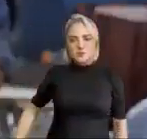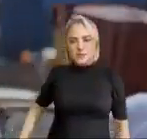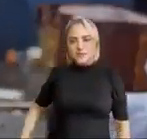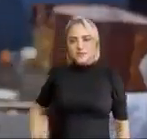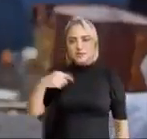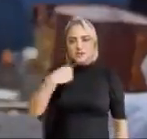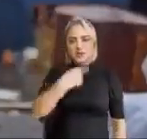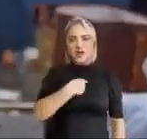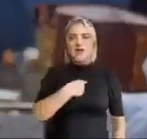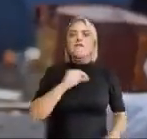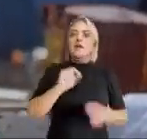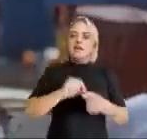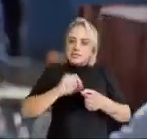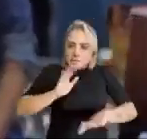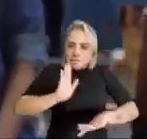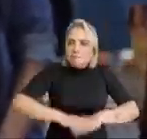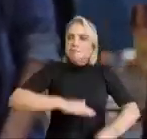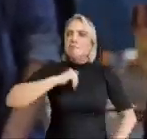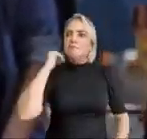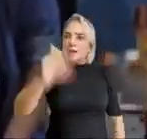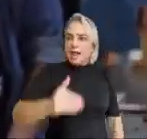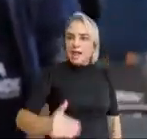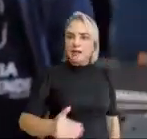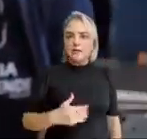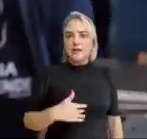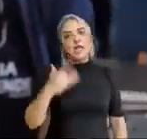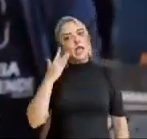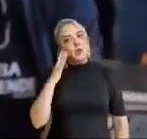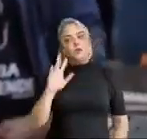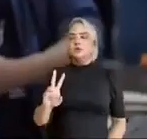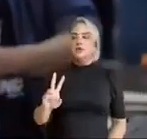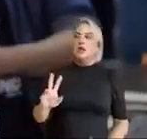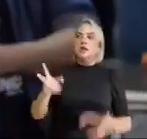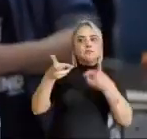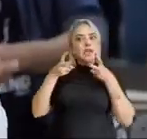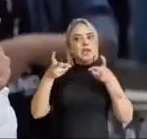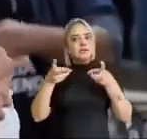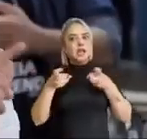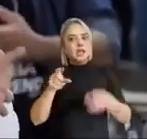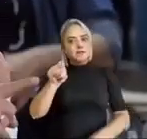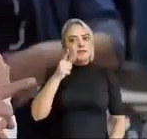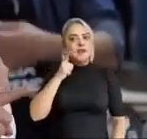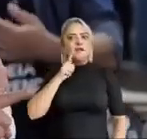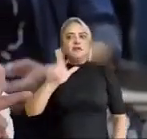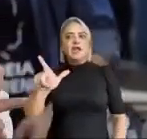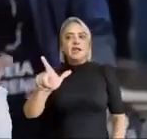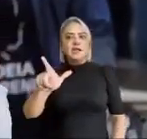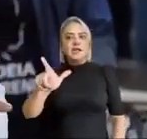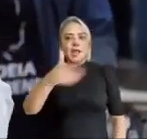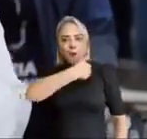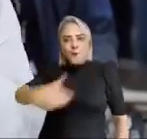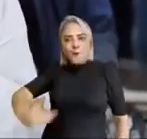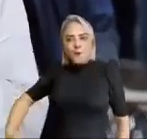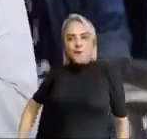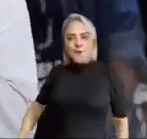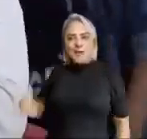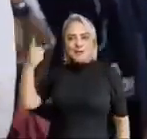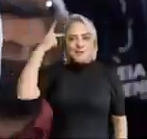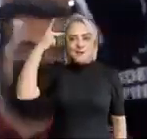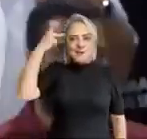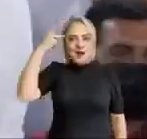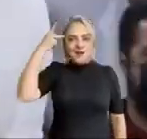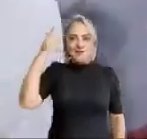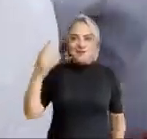fazer mais. Eu não sei se você está percebendo que você vai ganhar o governo do estado de São Paulo. Eu não sei se você